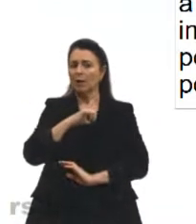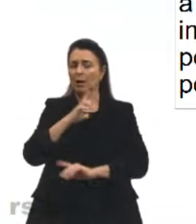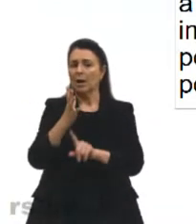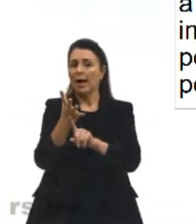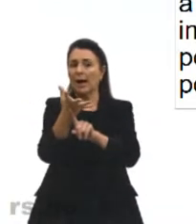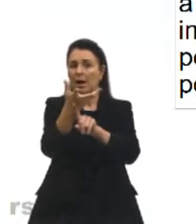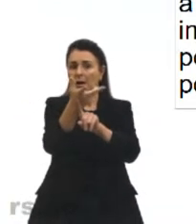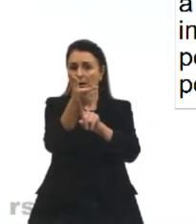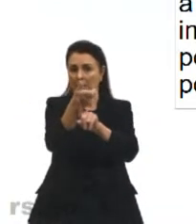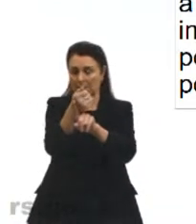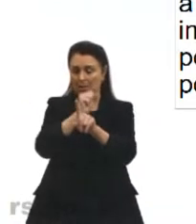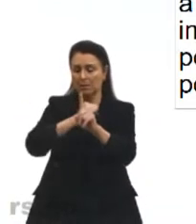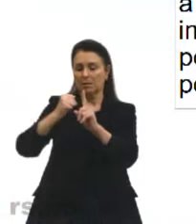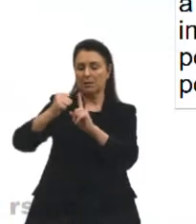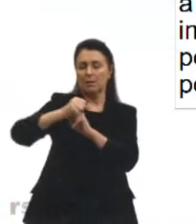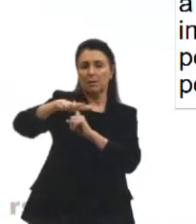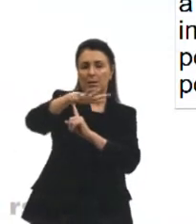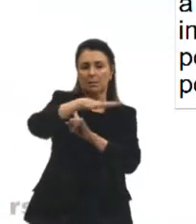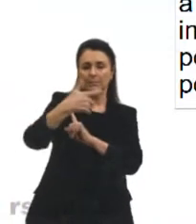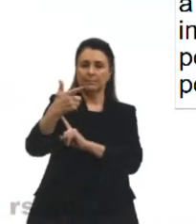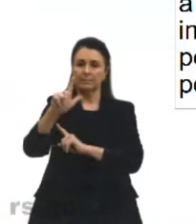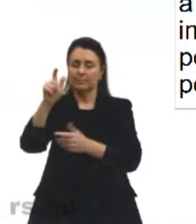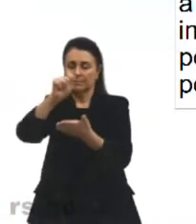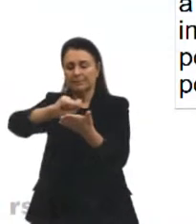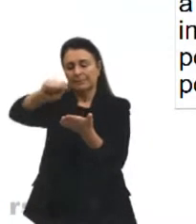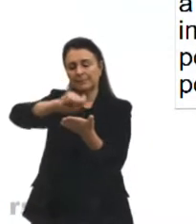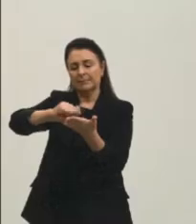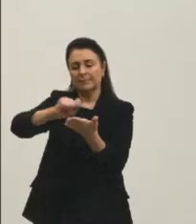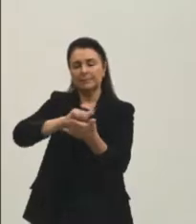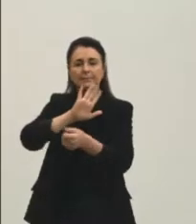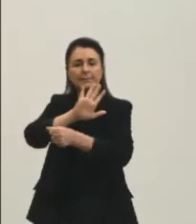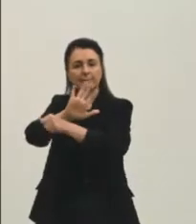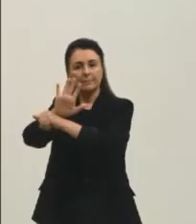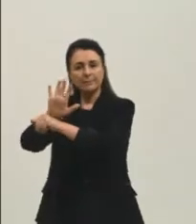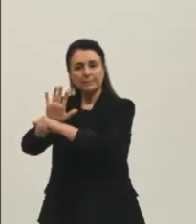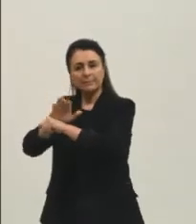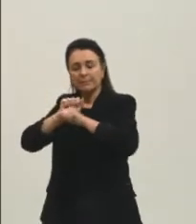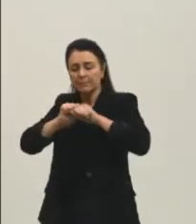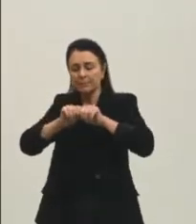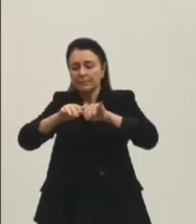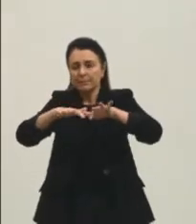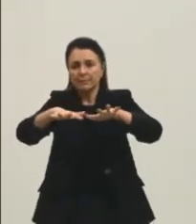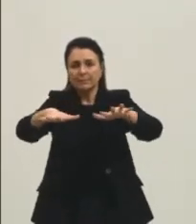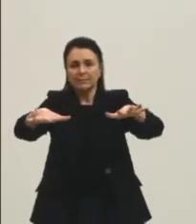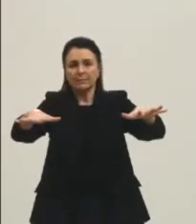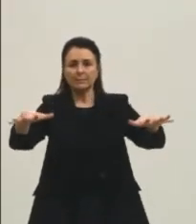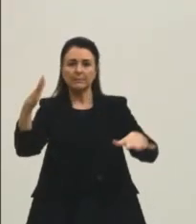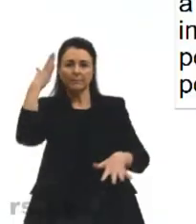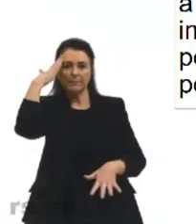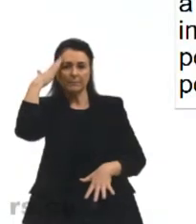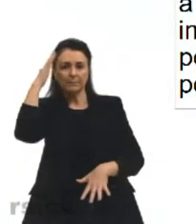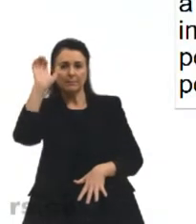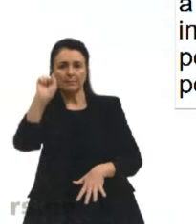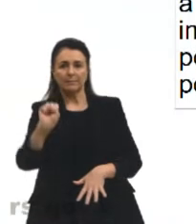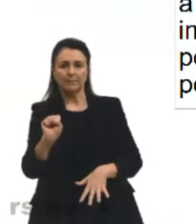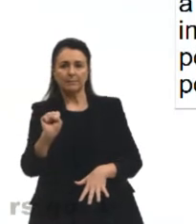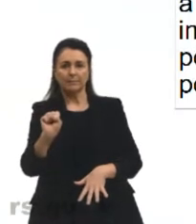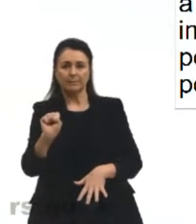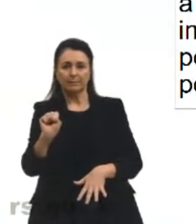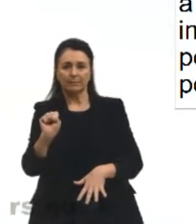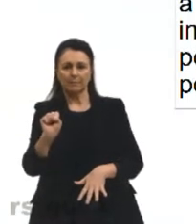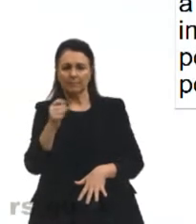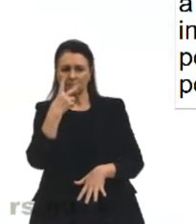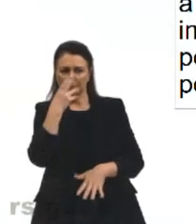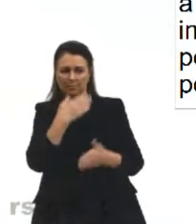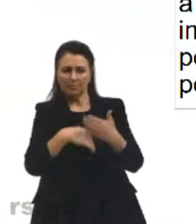essa arte em sociedades que não tinham escrita ela ajuda na transmissão dos saberes Essa questão aí nem parece